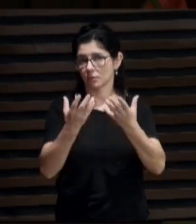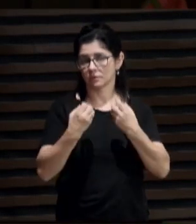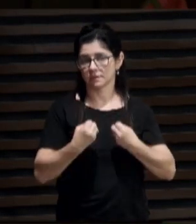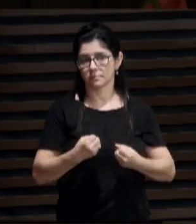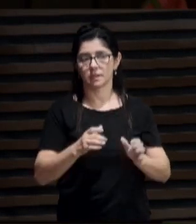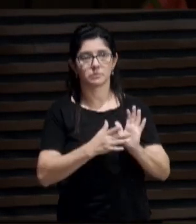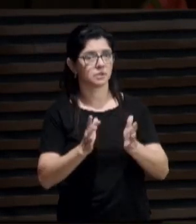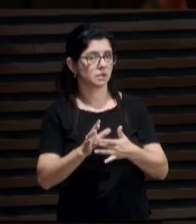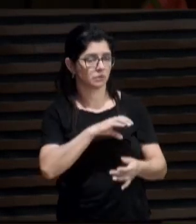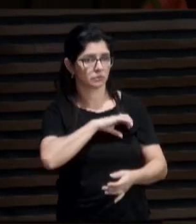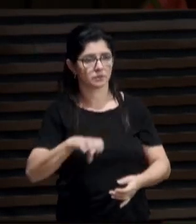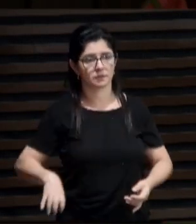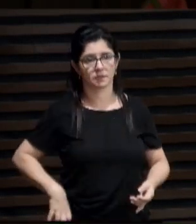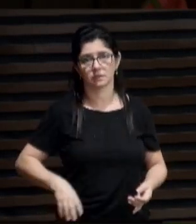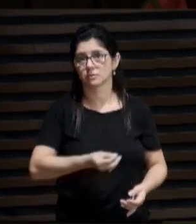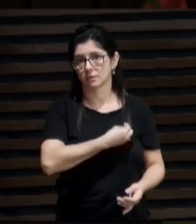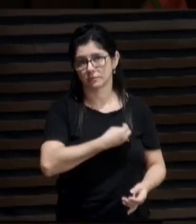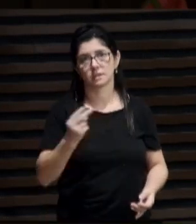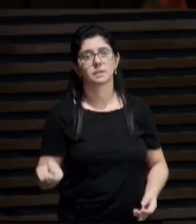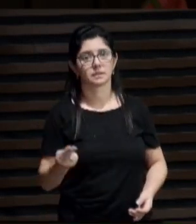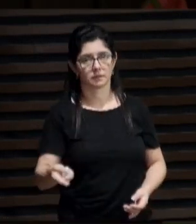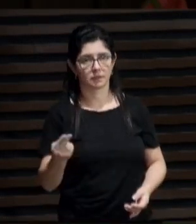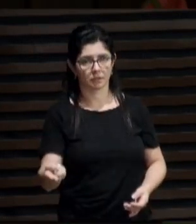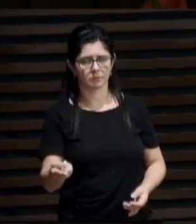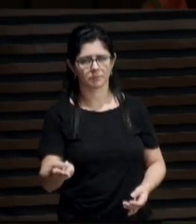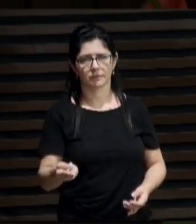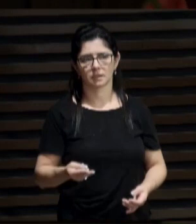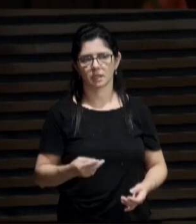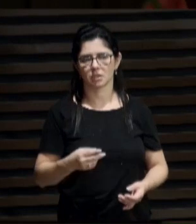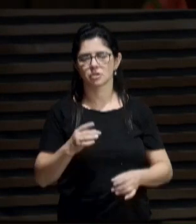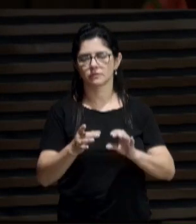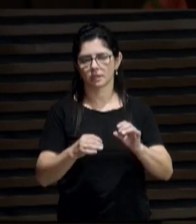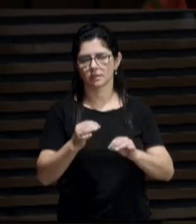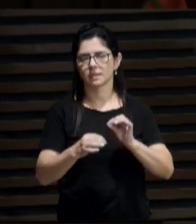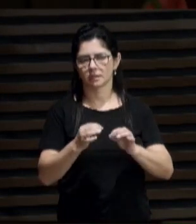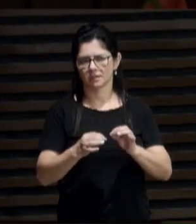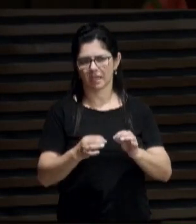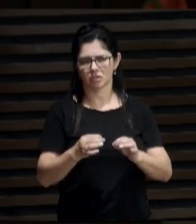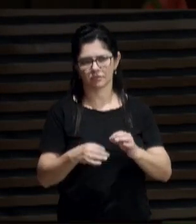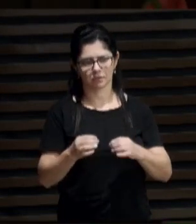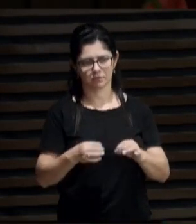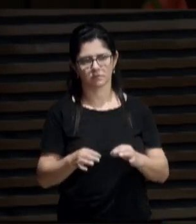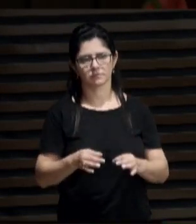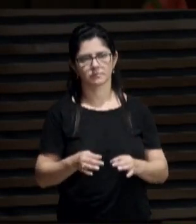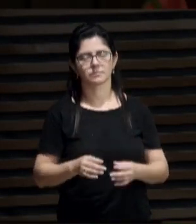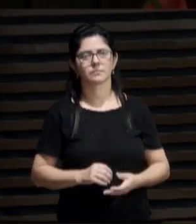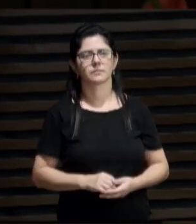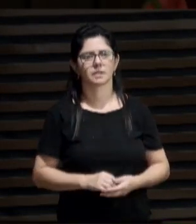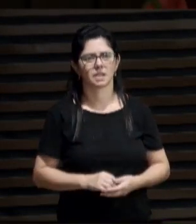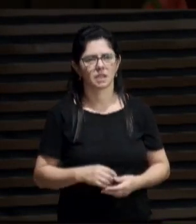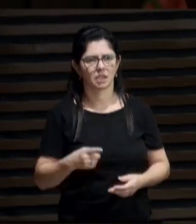vida eterna. E essa dádiva continua sendo a base sobre a qual nos